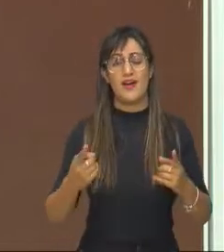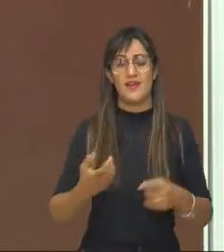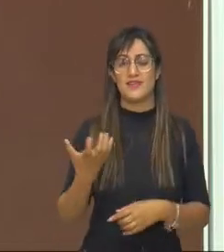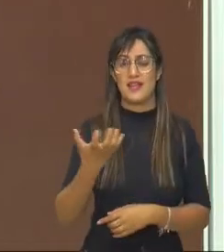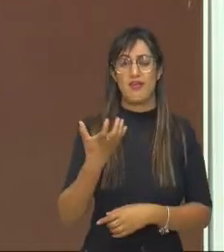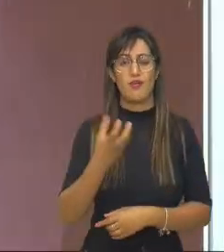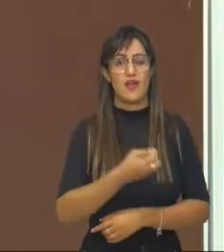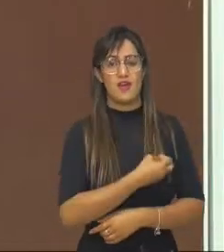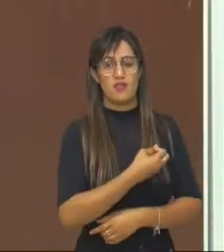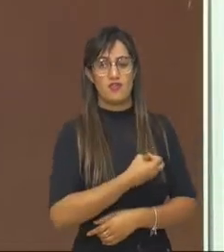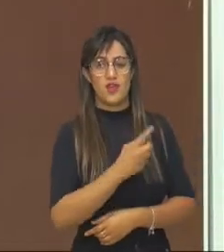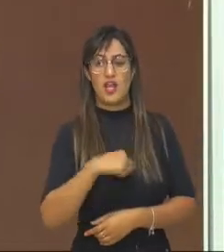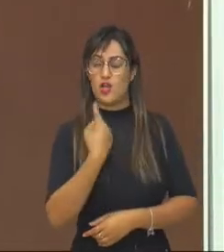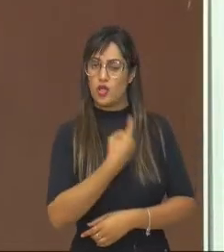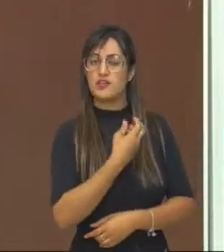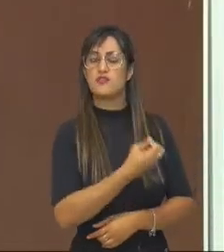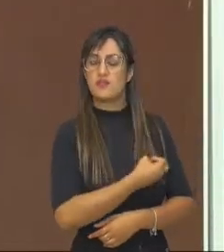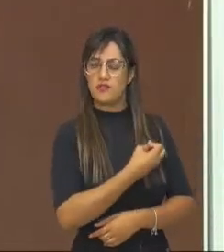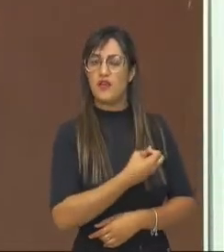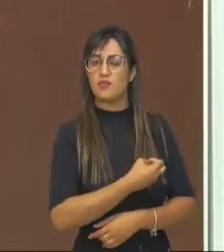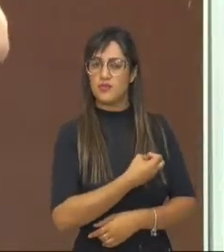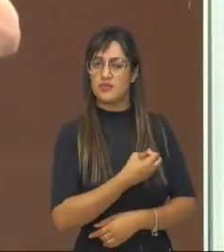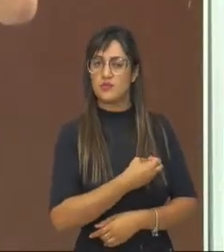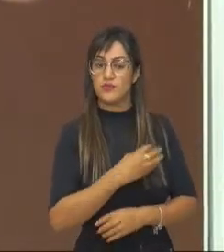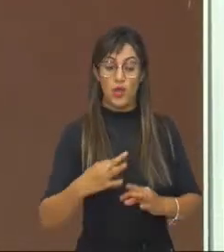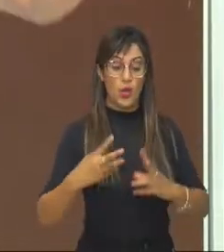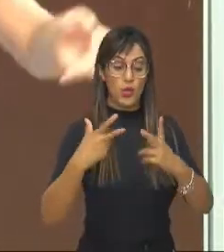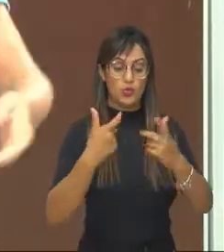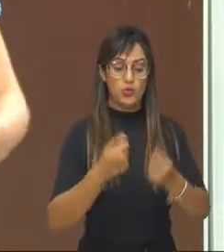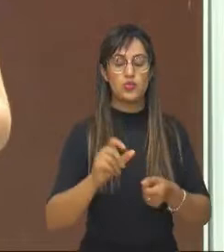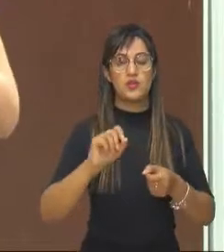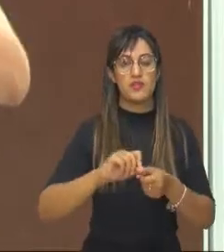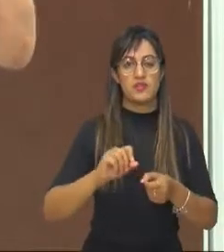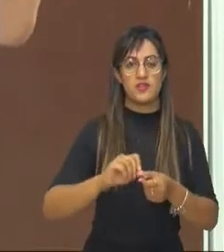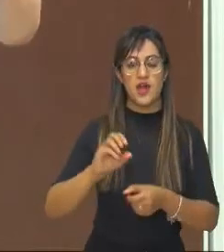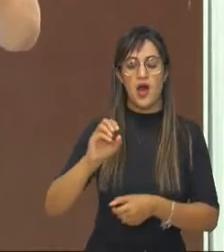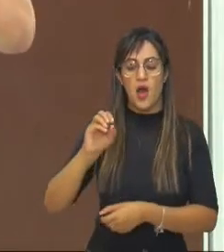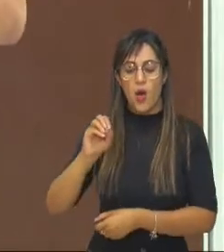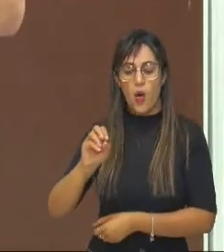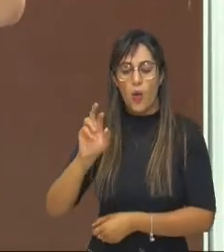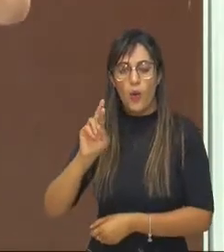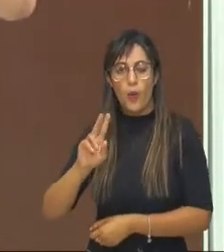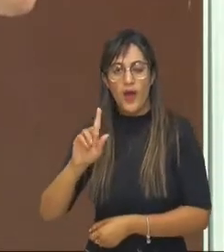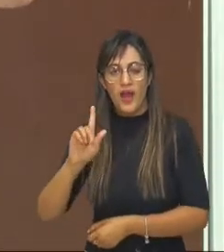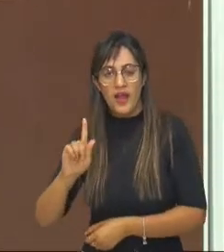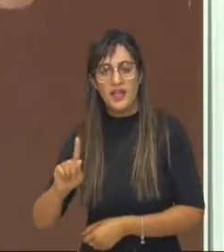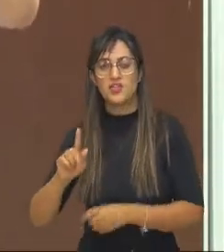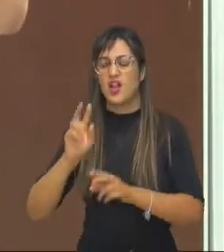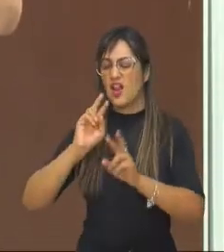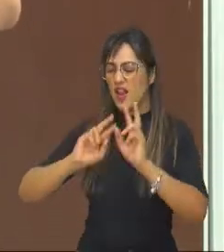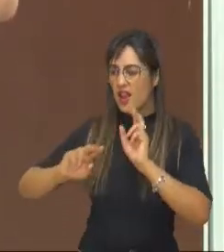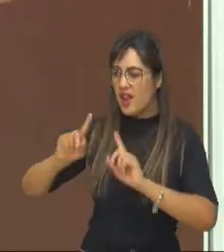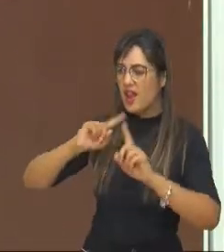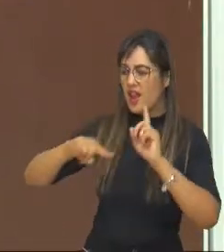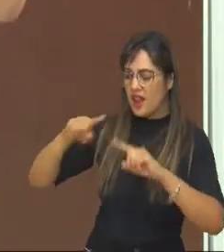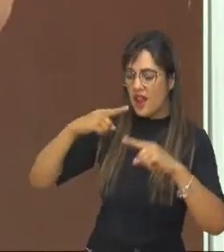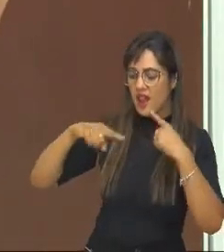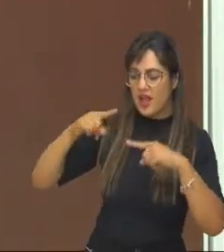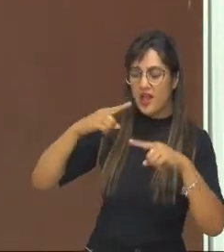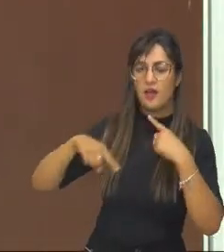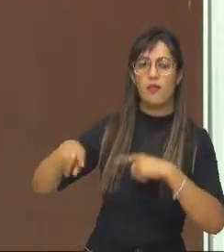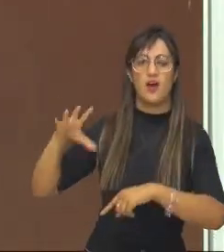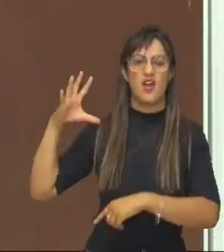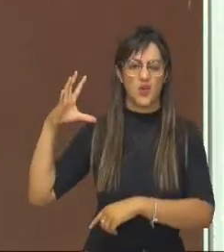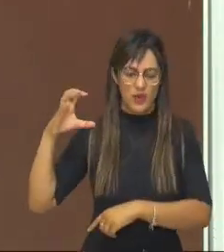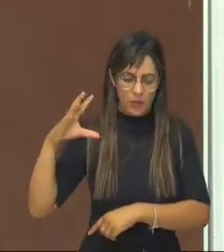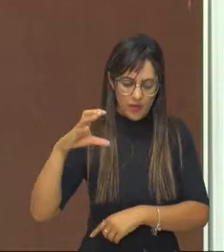não tem... a gente vive e a gente milita. Tudo que a gente faz. Eu lá na UERJ estou reclamando e brigando pelo direito para que os seguranças